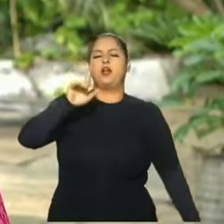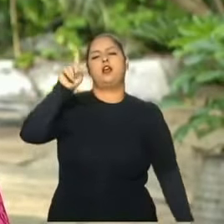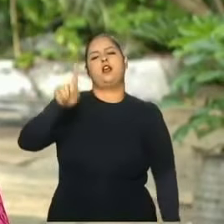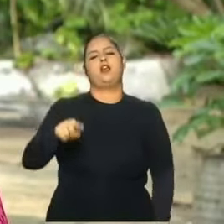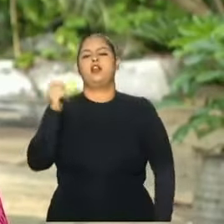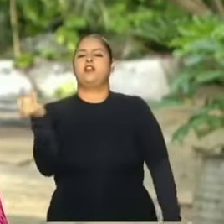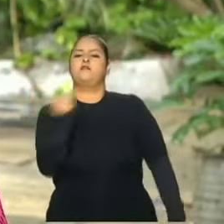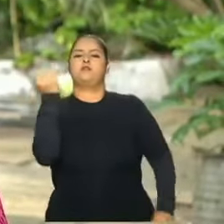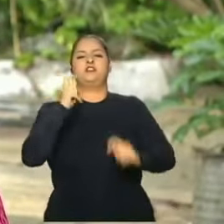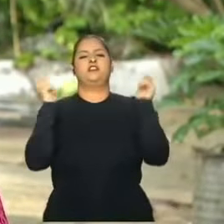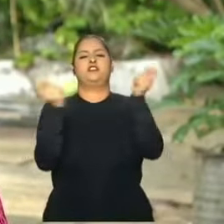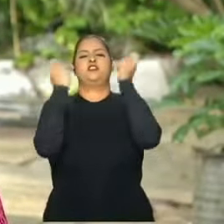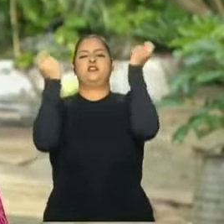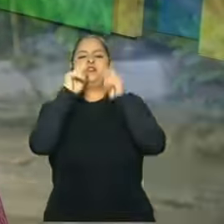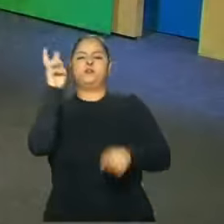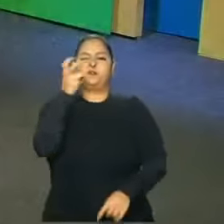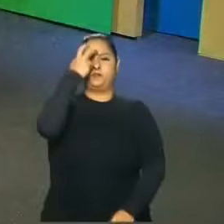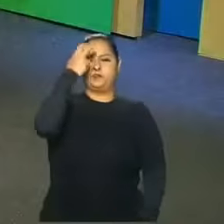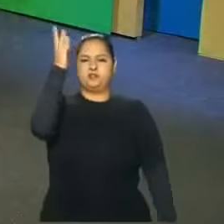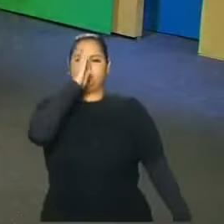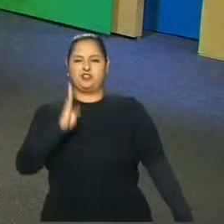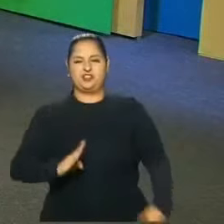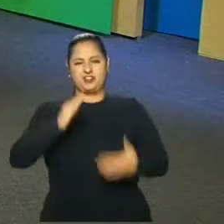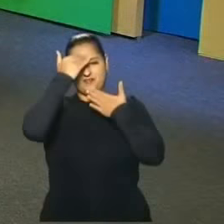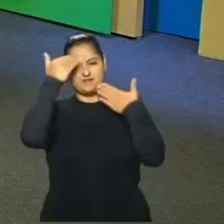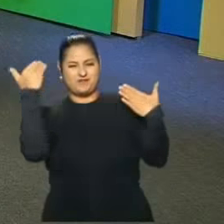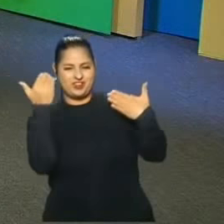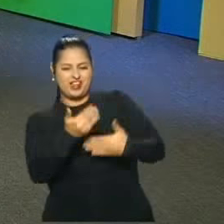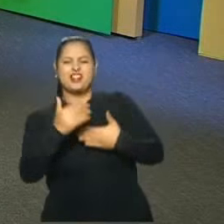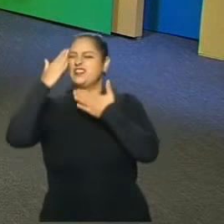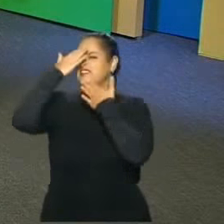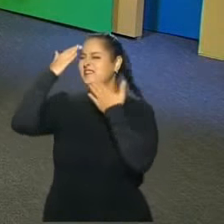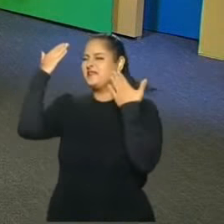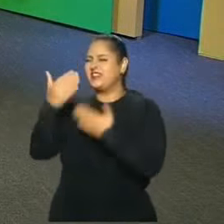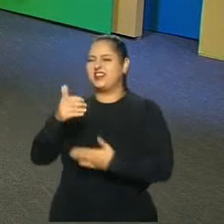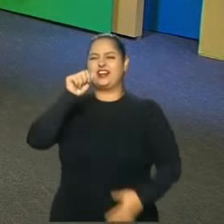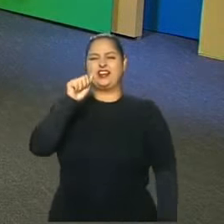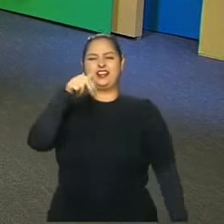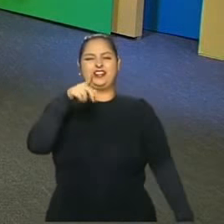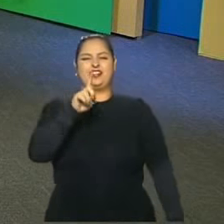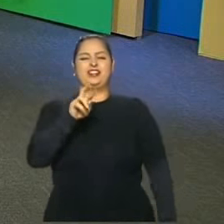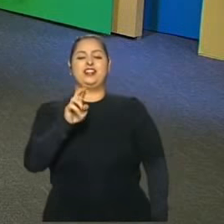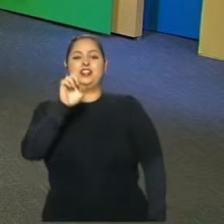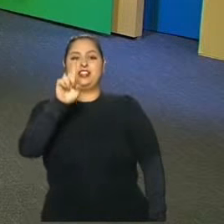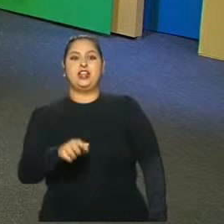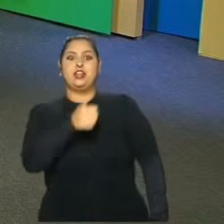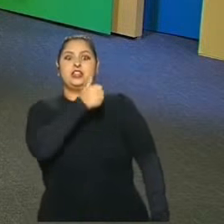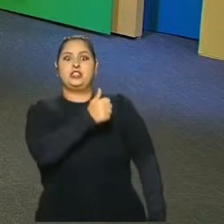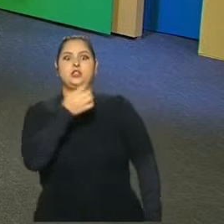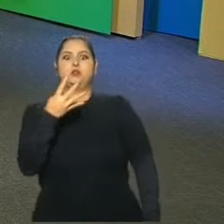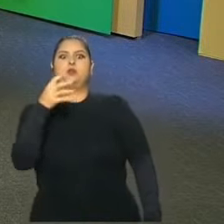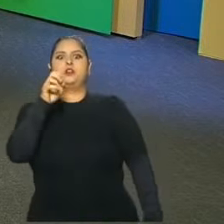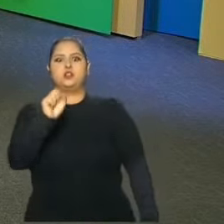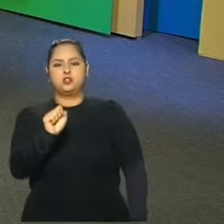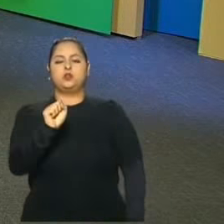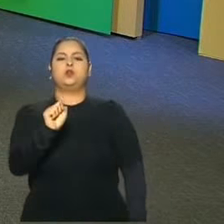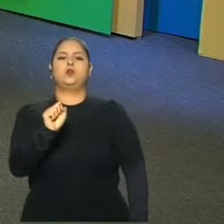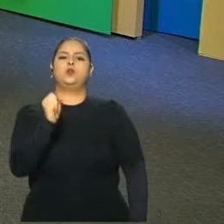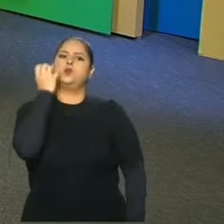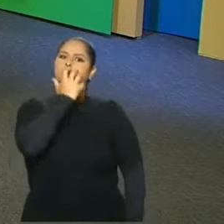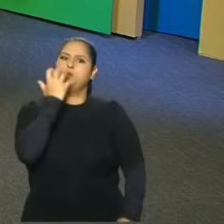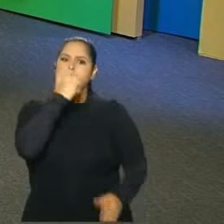cultura brasileira. Muito obrigado. Obrigada, André Memari. Foram 148